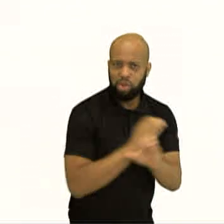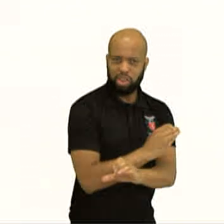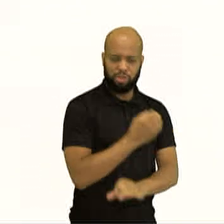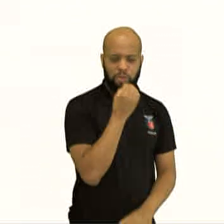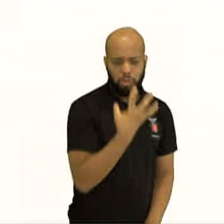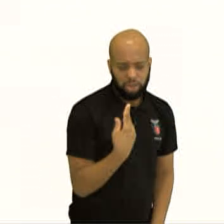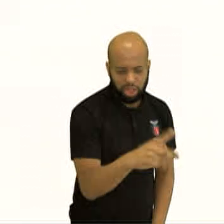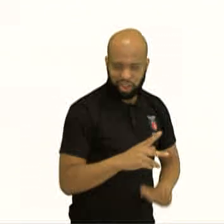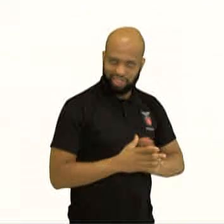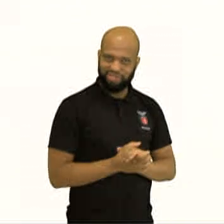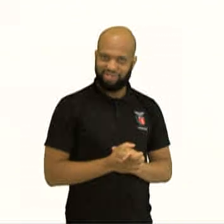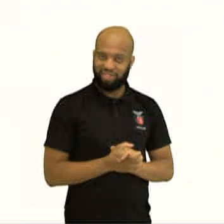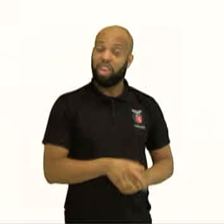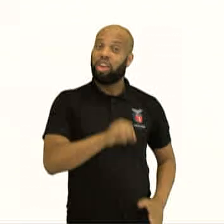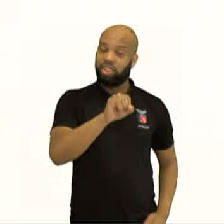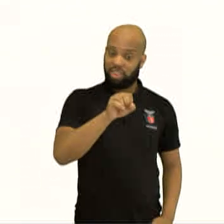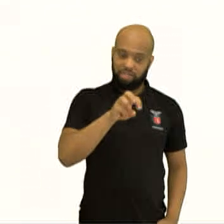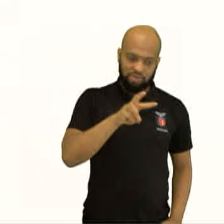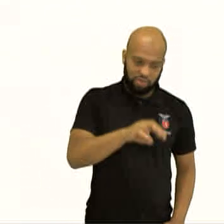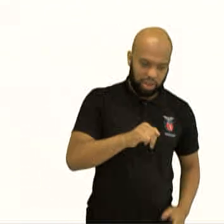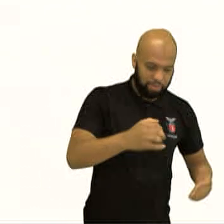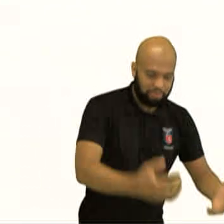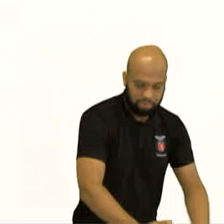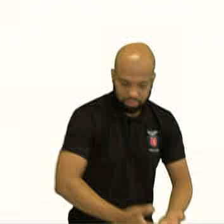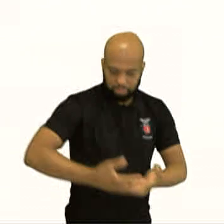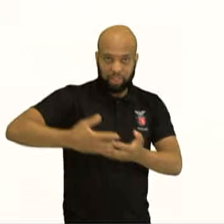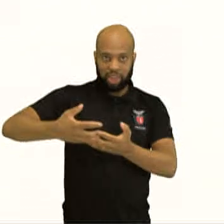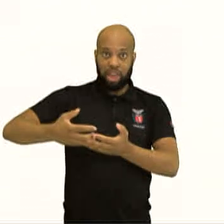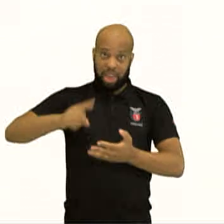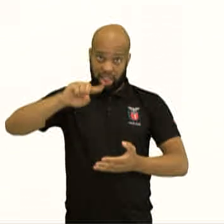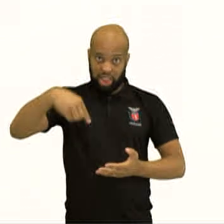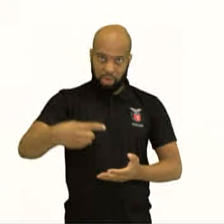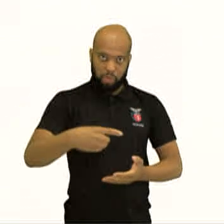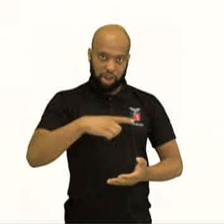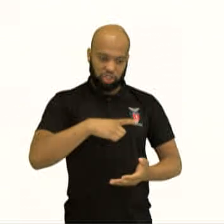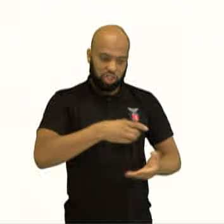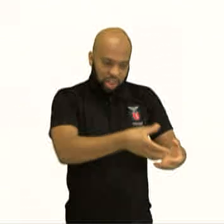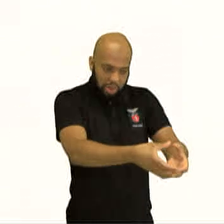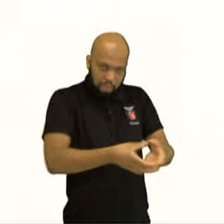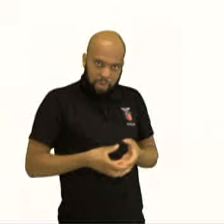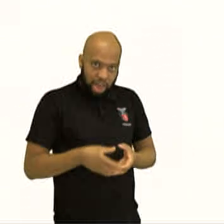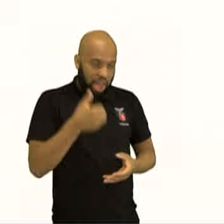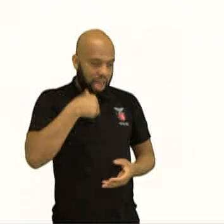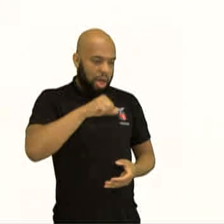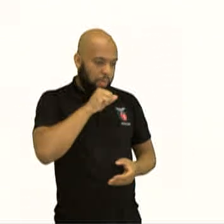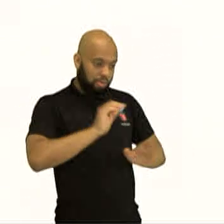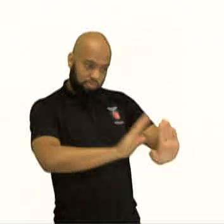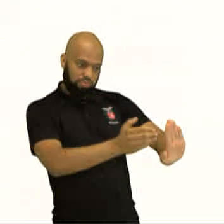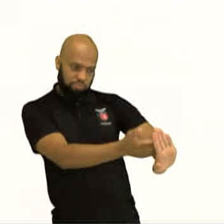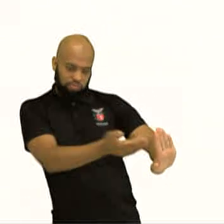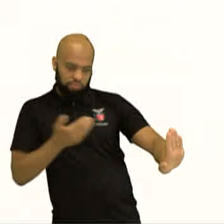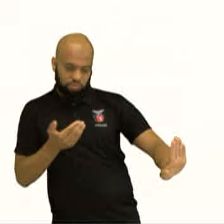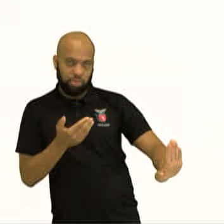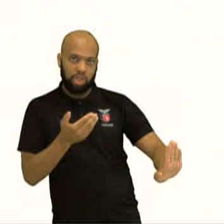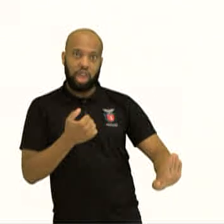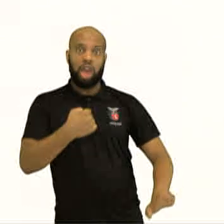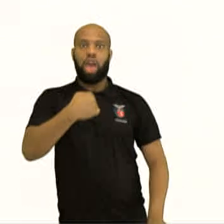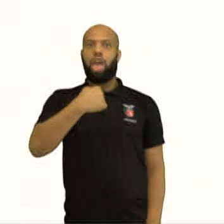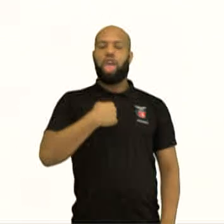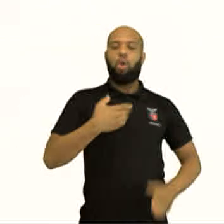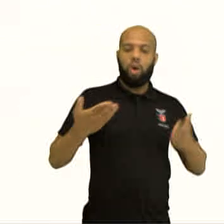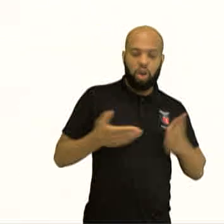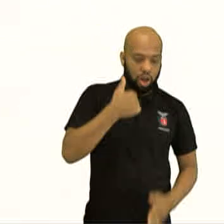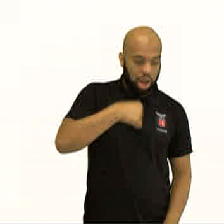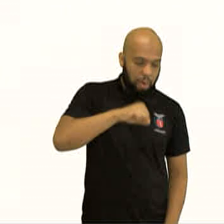bem-estar. Ao buscar Pixie, após o desmame, tirando-a da mãe, ficou evidente que seria eu sua